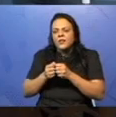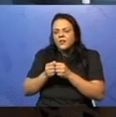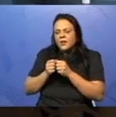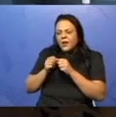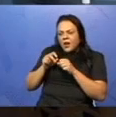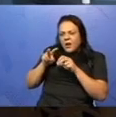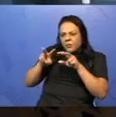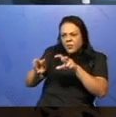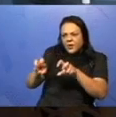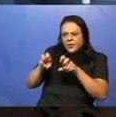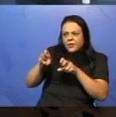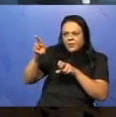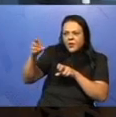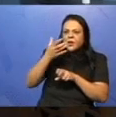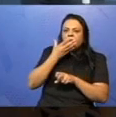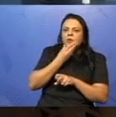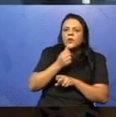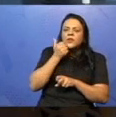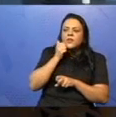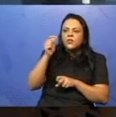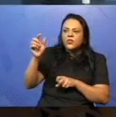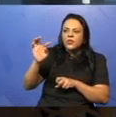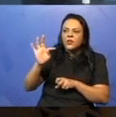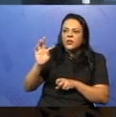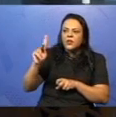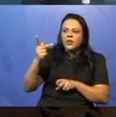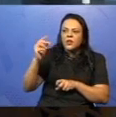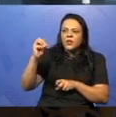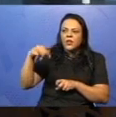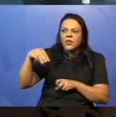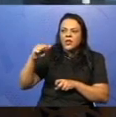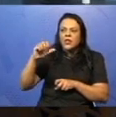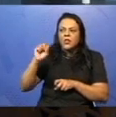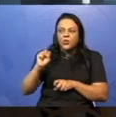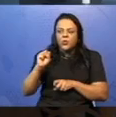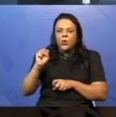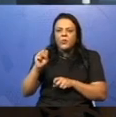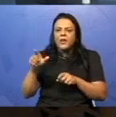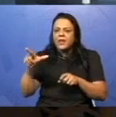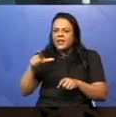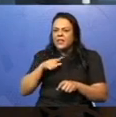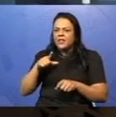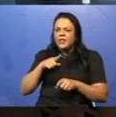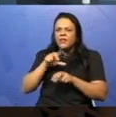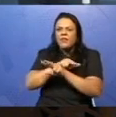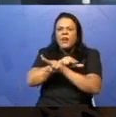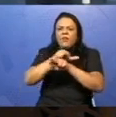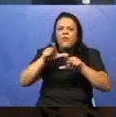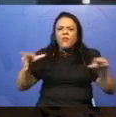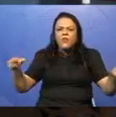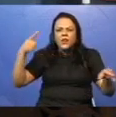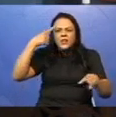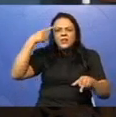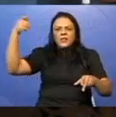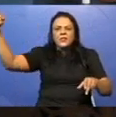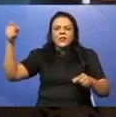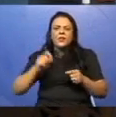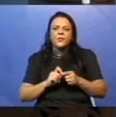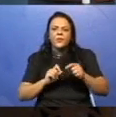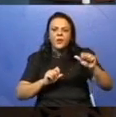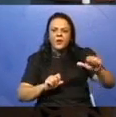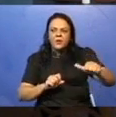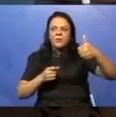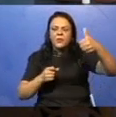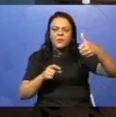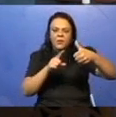Thomas Malthus, ele publicou várias ideias. Dentre elas, eu vou citar 2 muito importantes. Primeiro, todos os